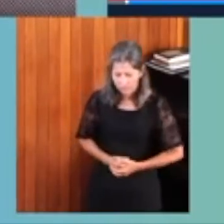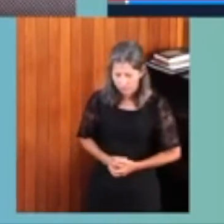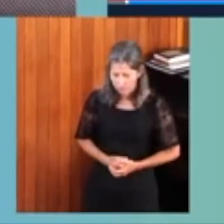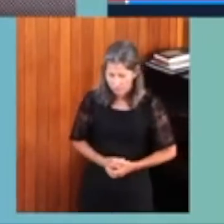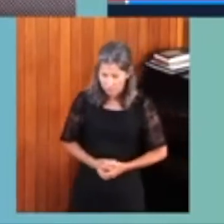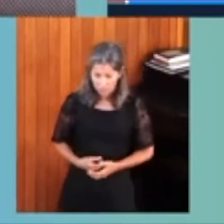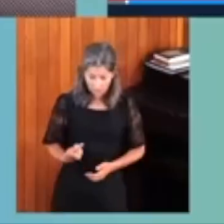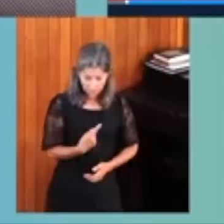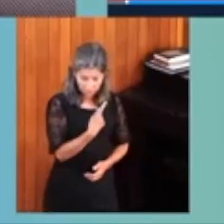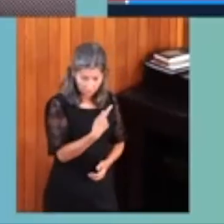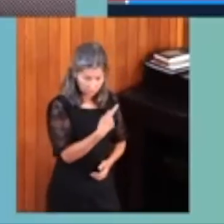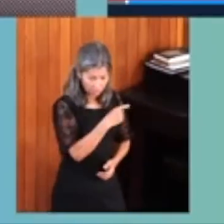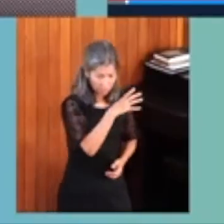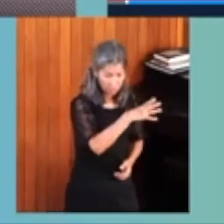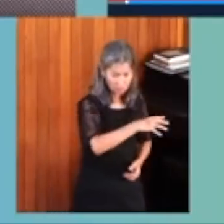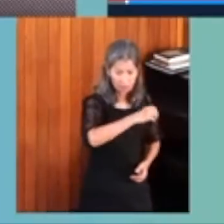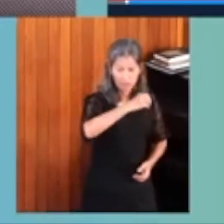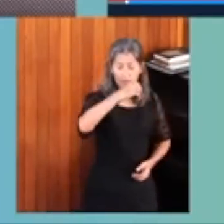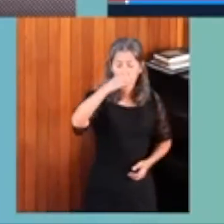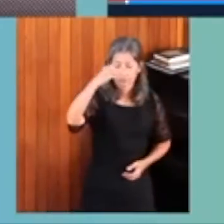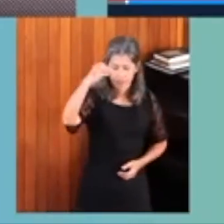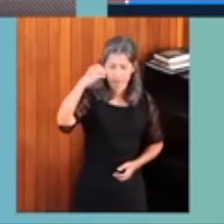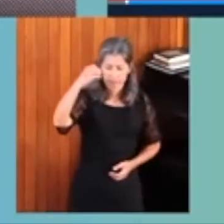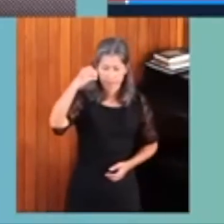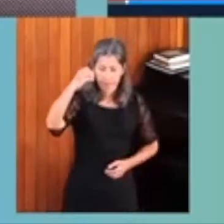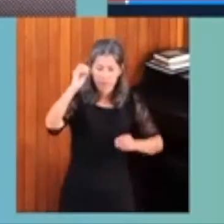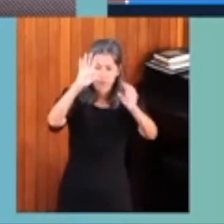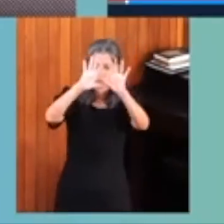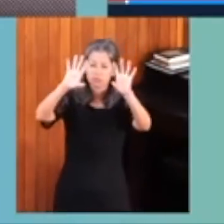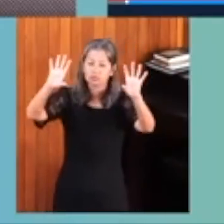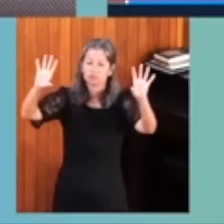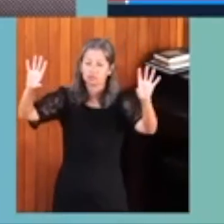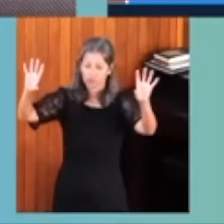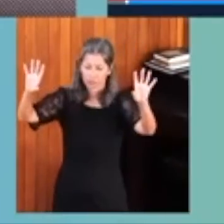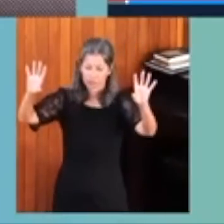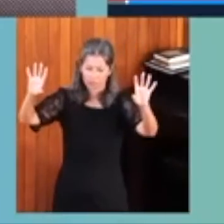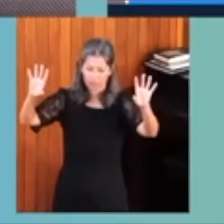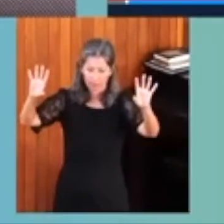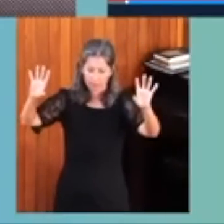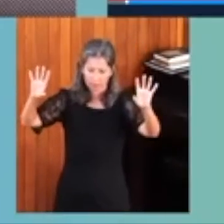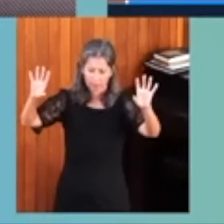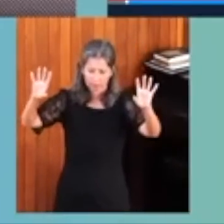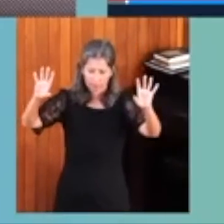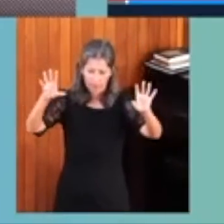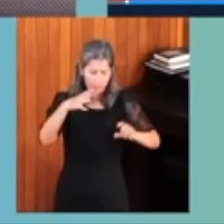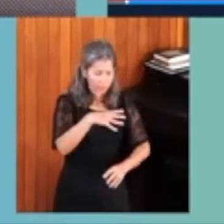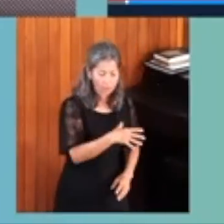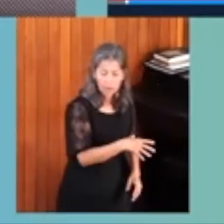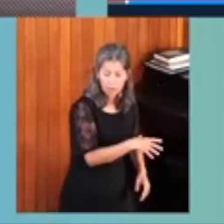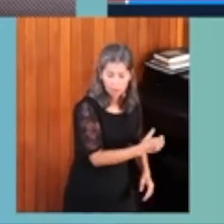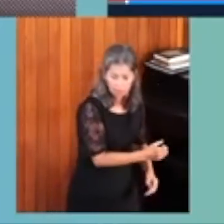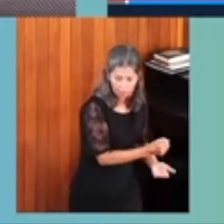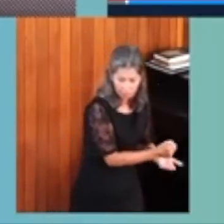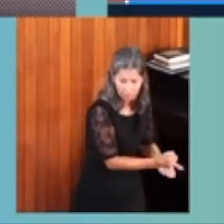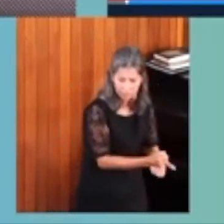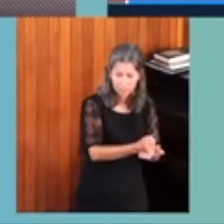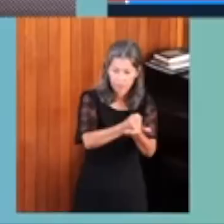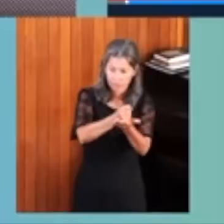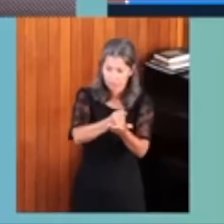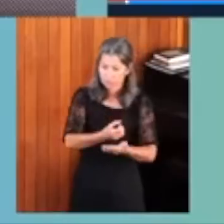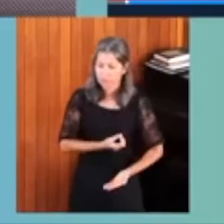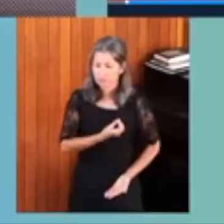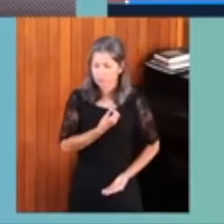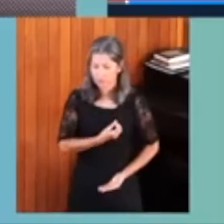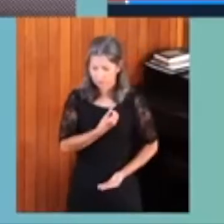trasladados da terra dentre os vivos, aí está a resposta, viu? Portanto, não foram ressuscitados. Foram levados para o céu vivos,